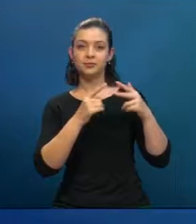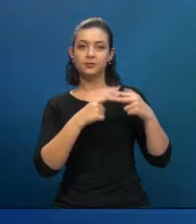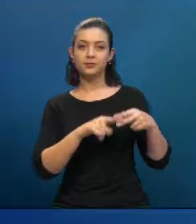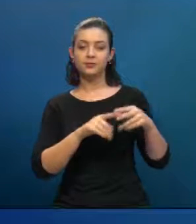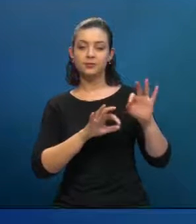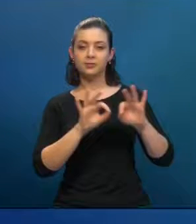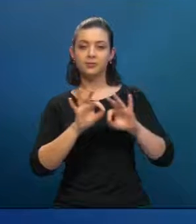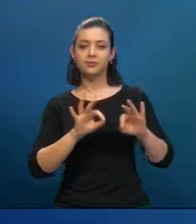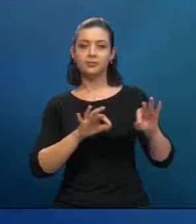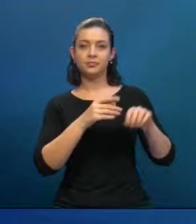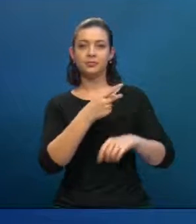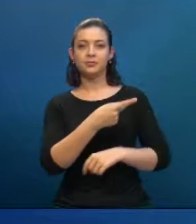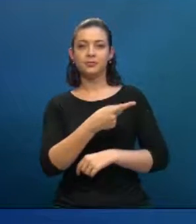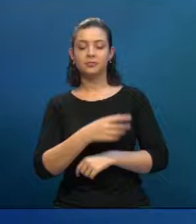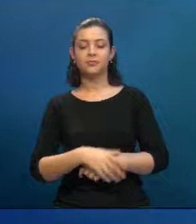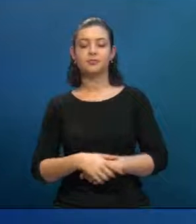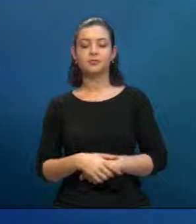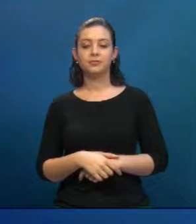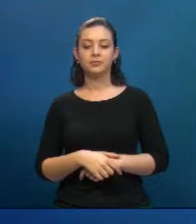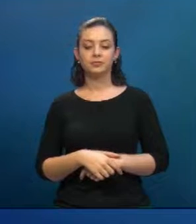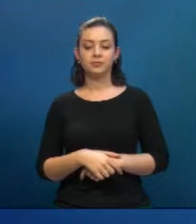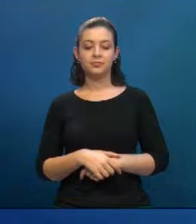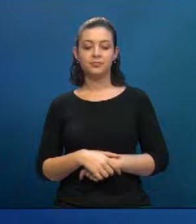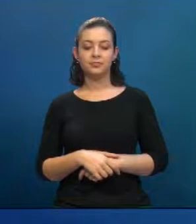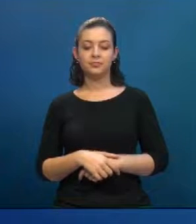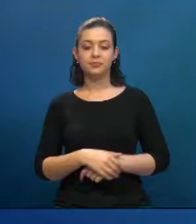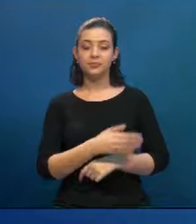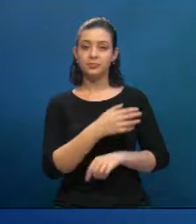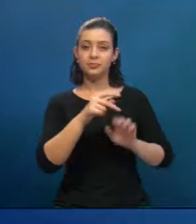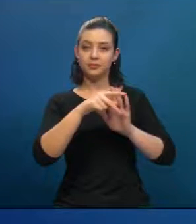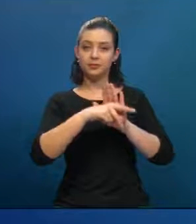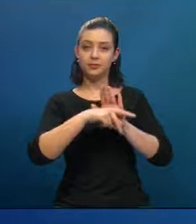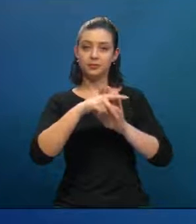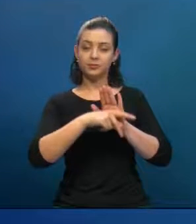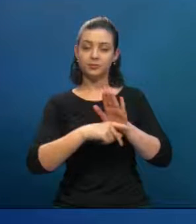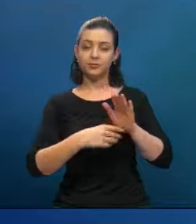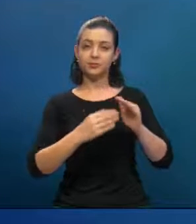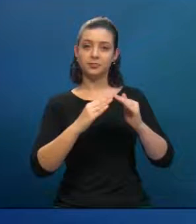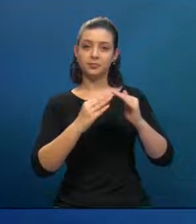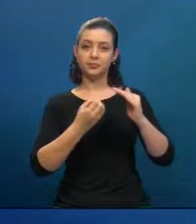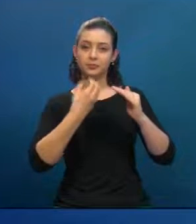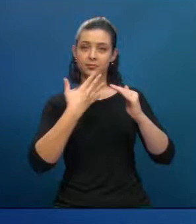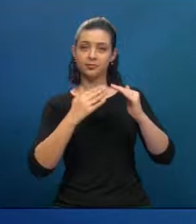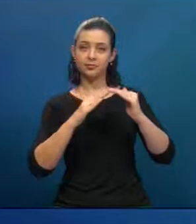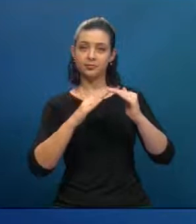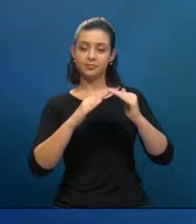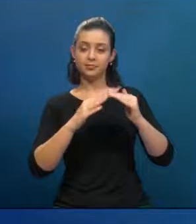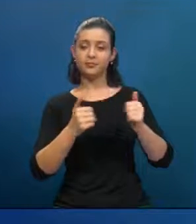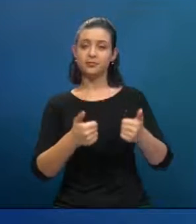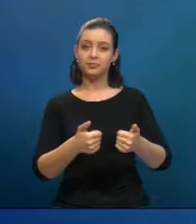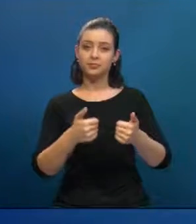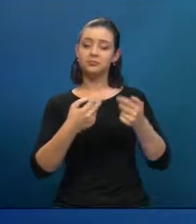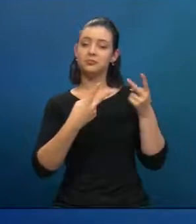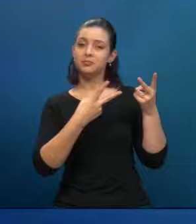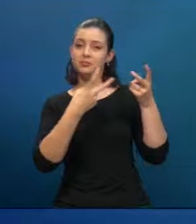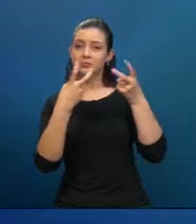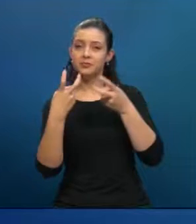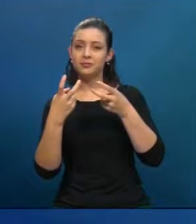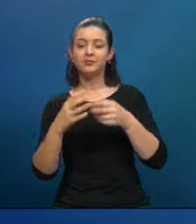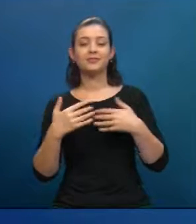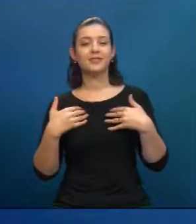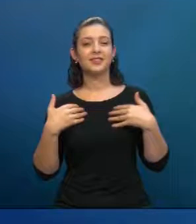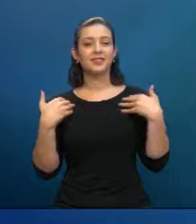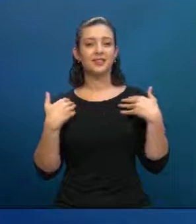dodô é de conceição do projeto bem humorada para lá ea gente viu por onde podemos ver ali a